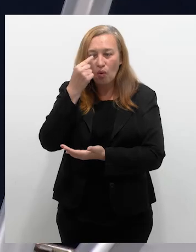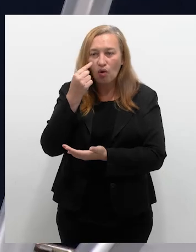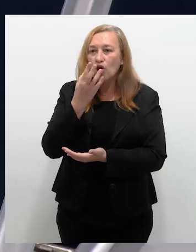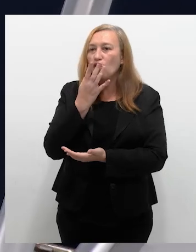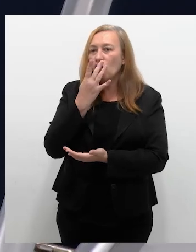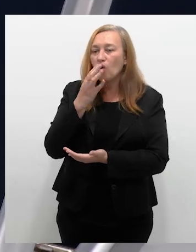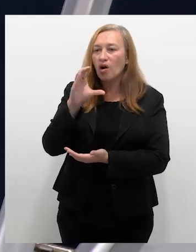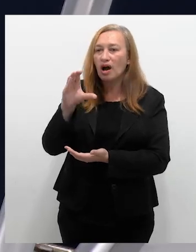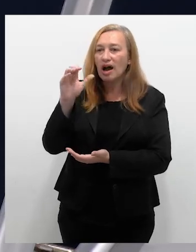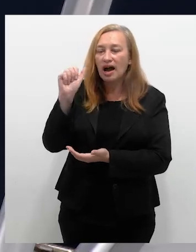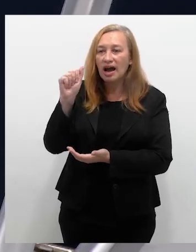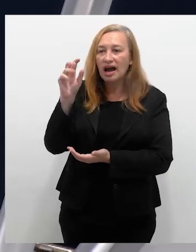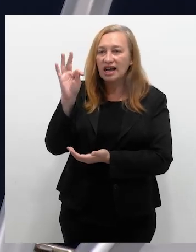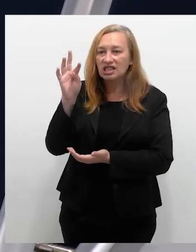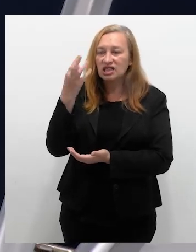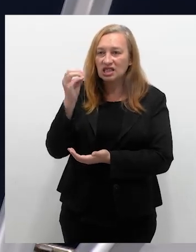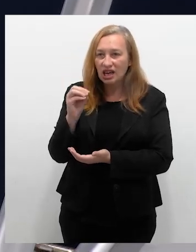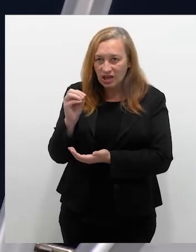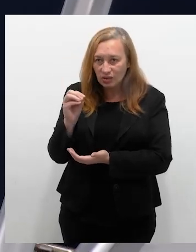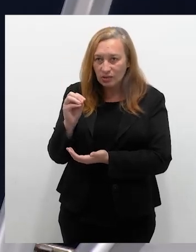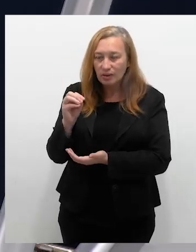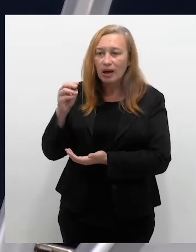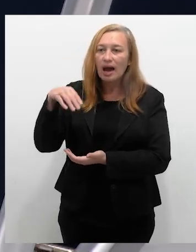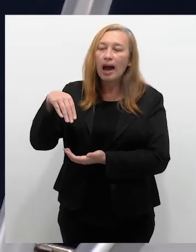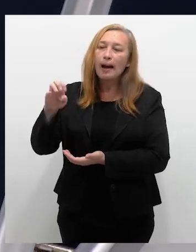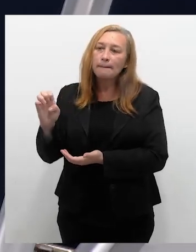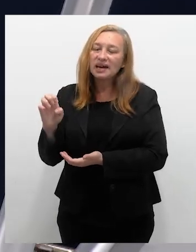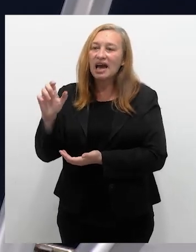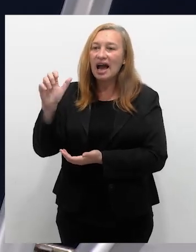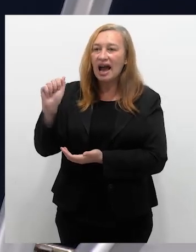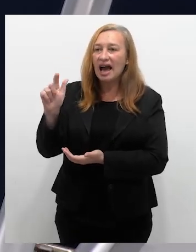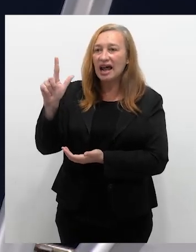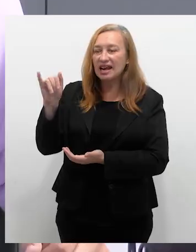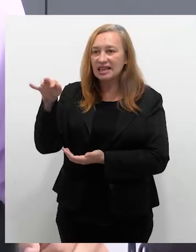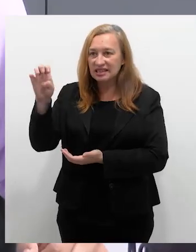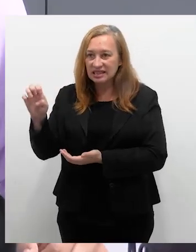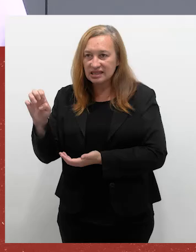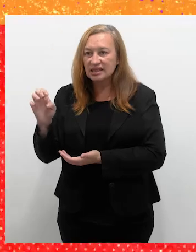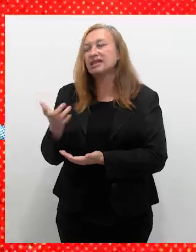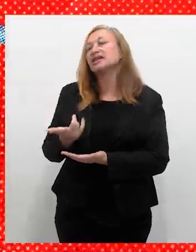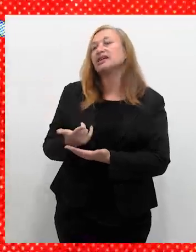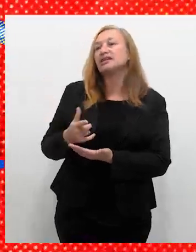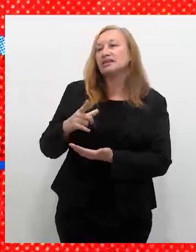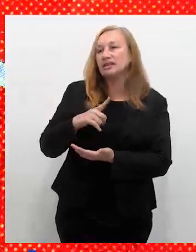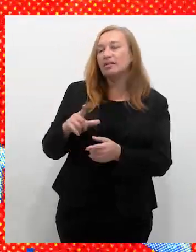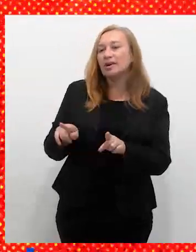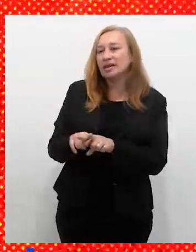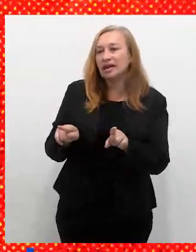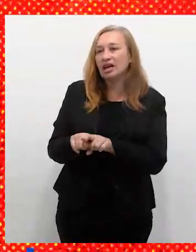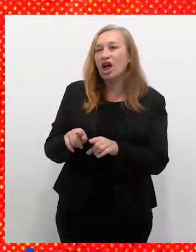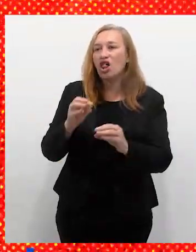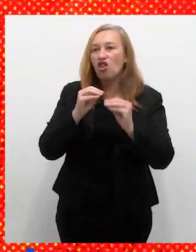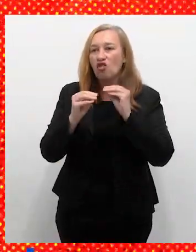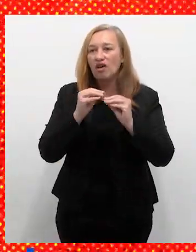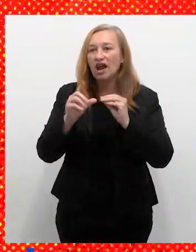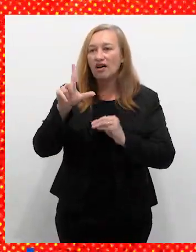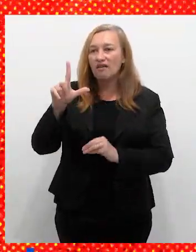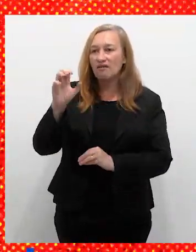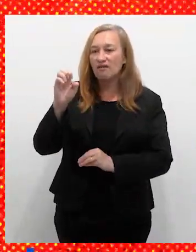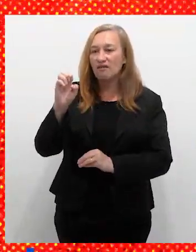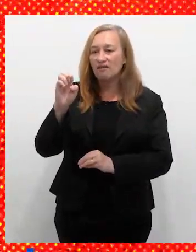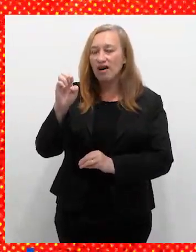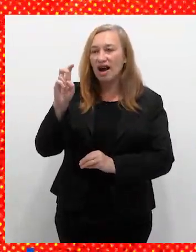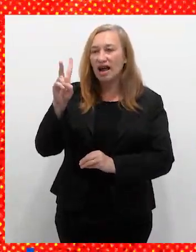castanhos. Fui a mãe da Alice Wegman nessa novela. Tem uma história ótima. Que tá em Vale Tudo, né? No remake de Vale Tudo, demais.